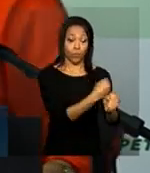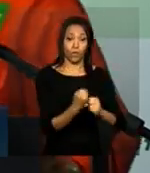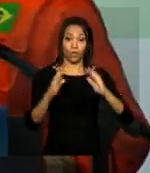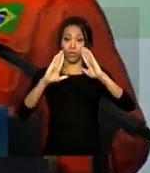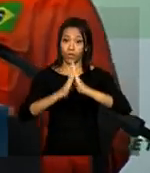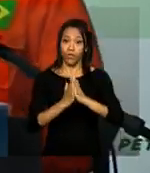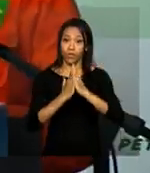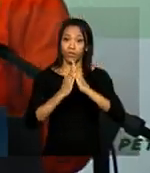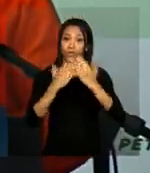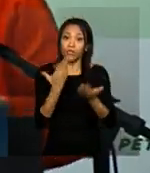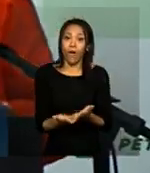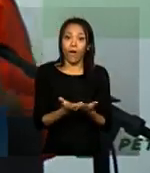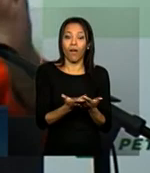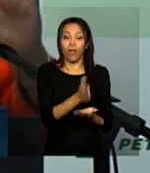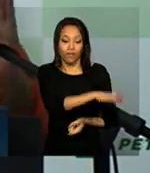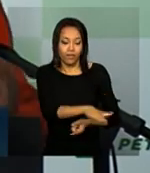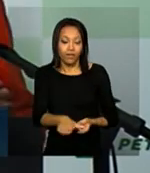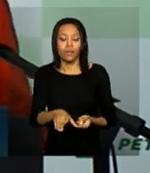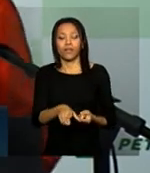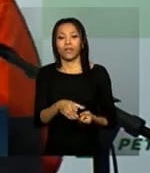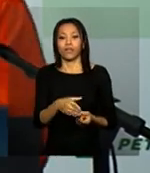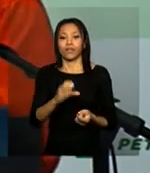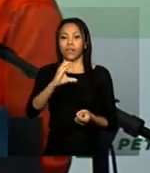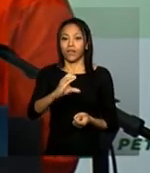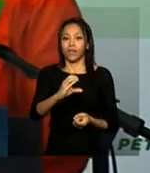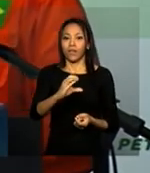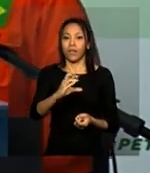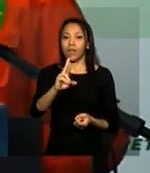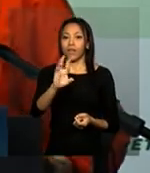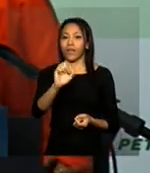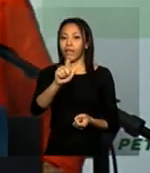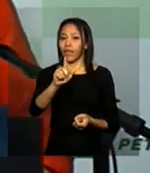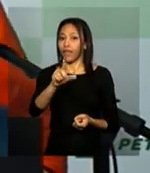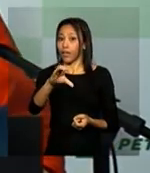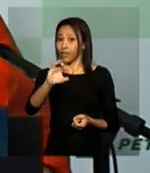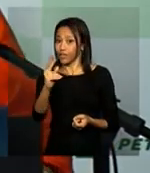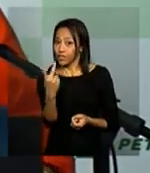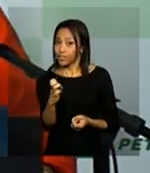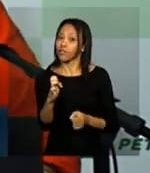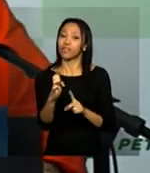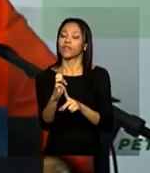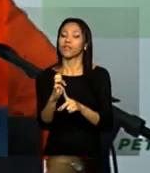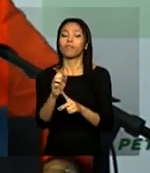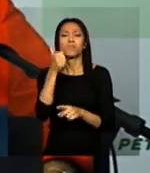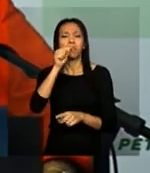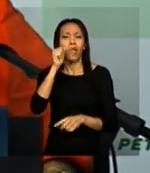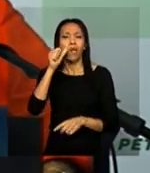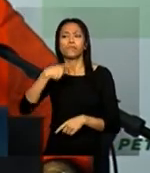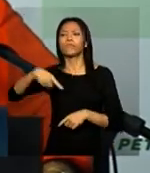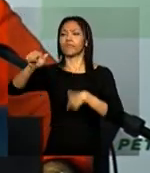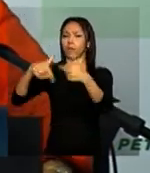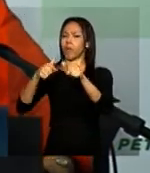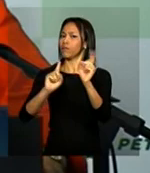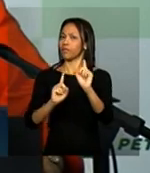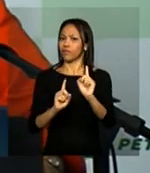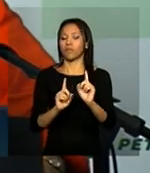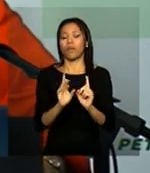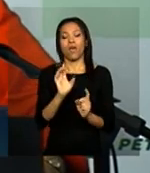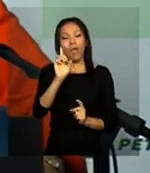É creche para as mulheres poderem trabalhar? É, mas não é para isso só, não. É creche para a